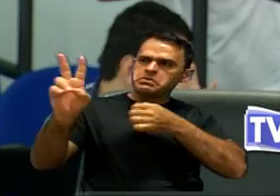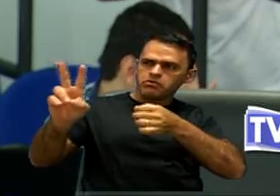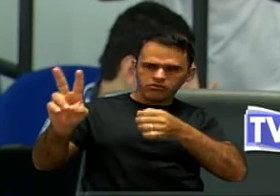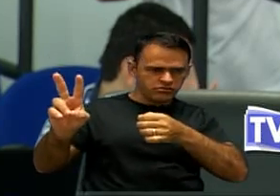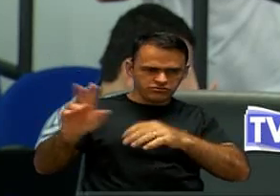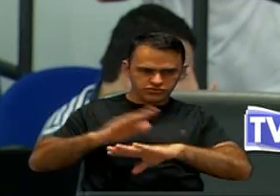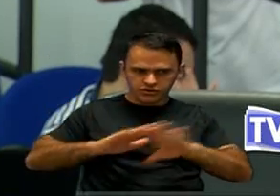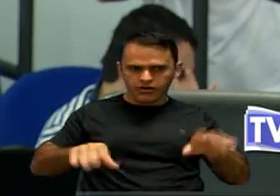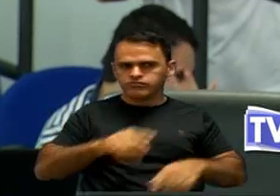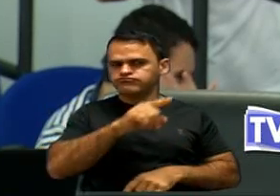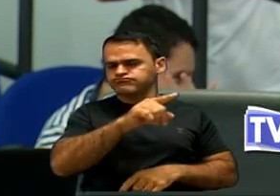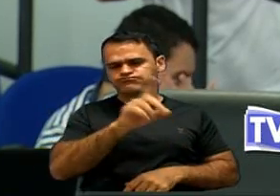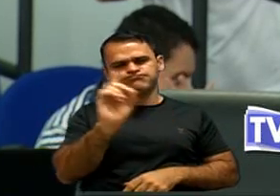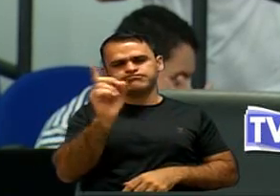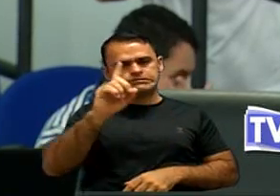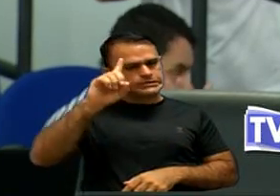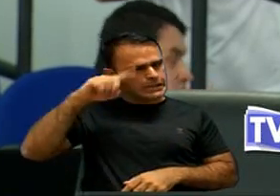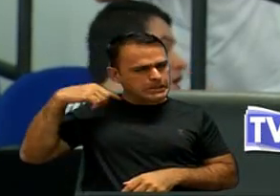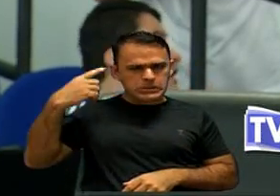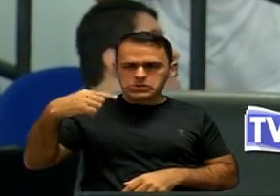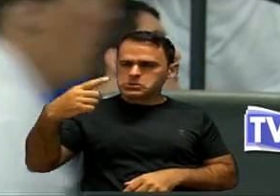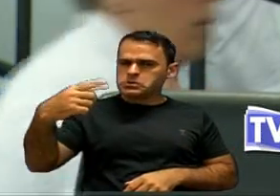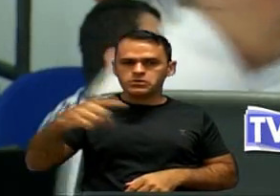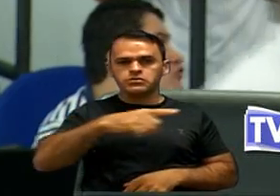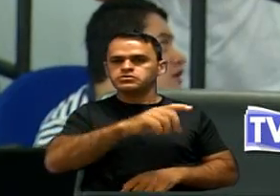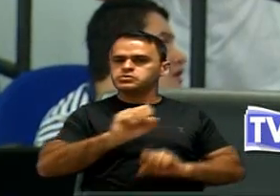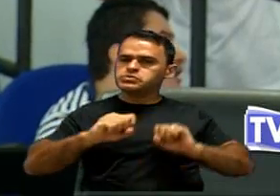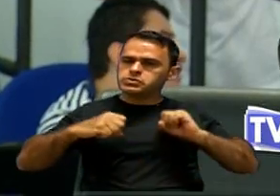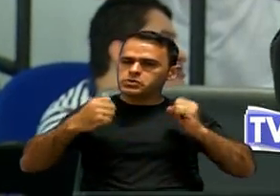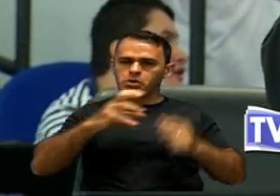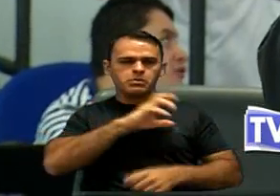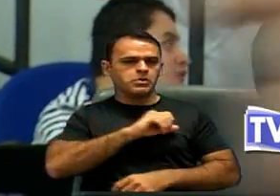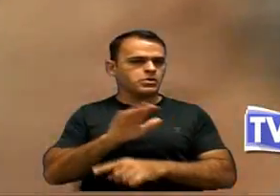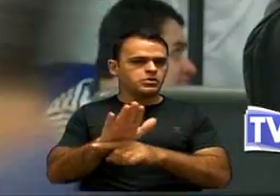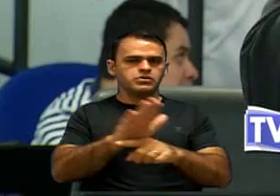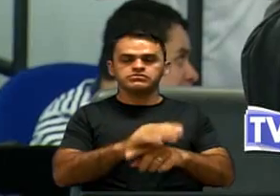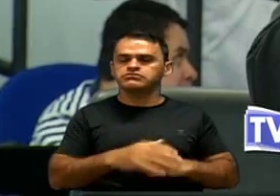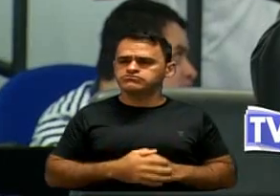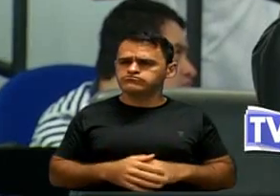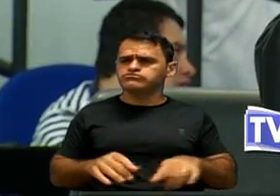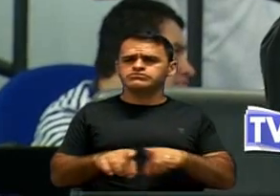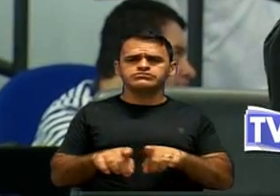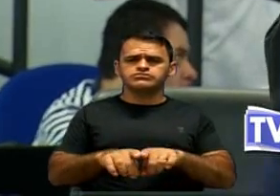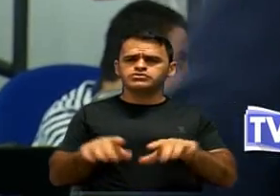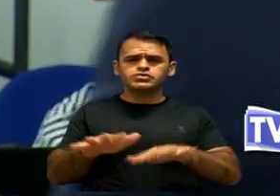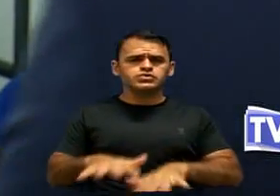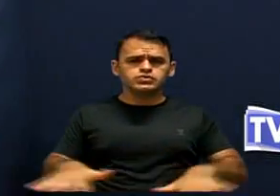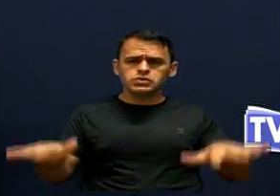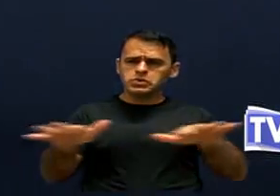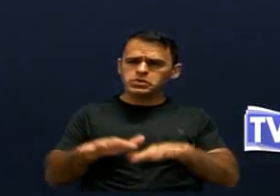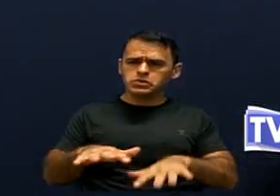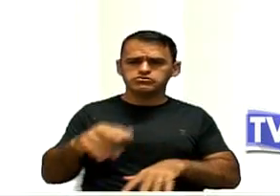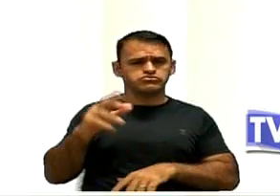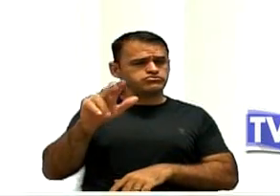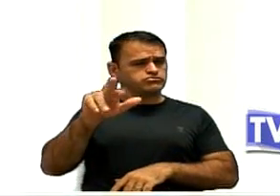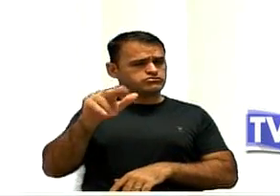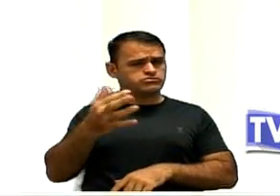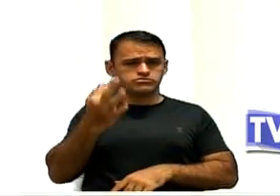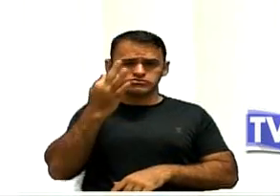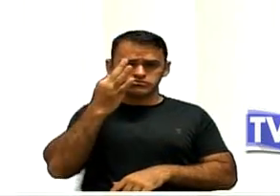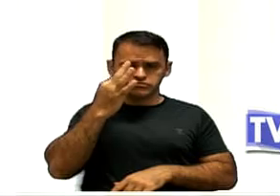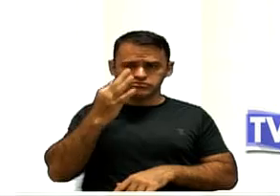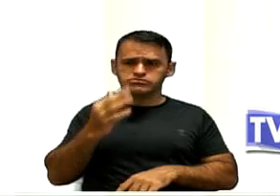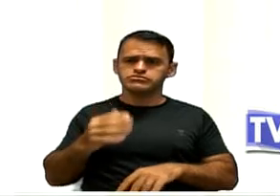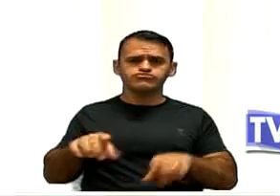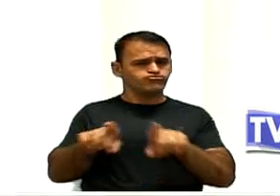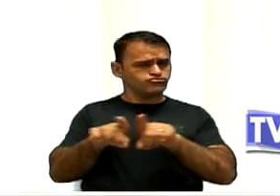vida. Então, eu tenho orgulho de trabalhar com Vossa Excelência e aprender. Em nome de todos os médicos também, do irmão do Dini, que já até me